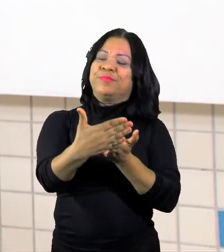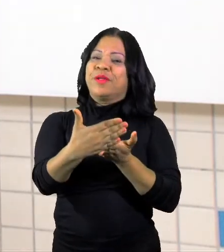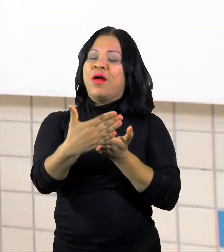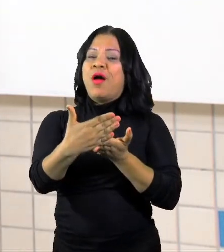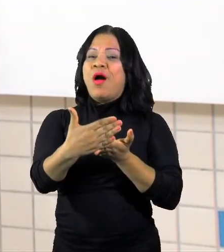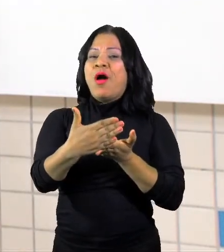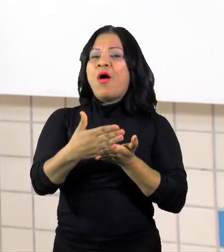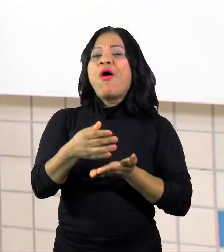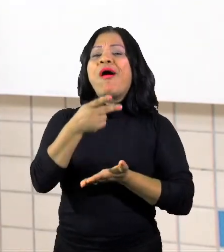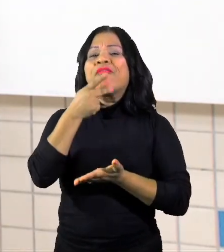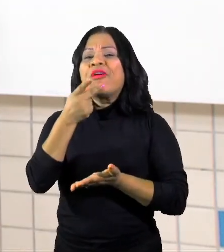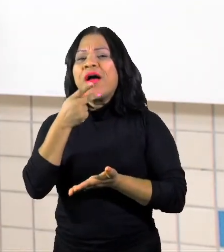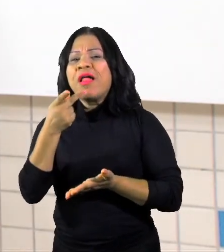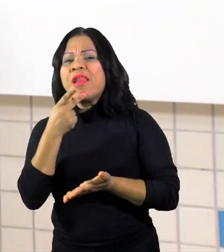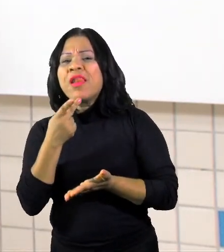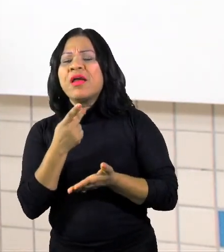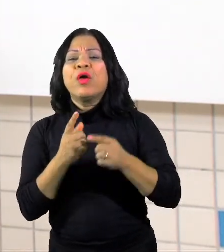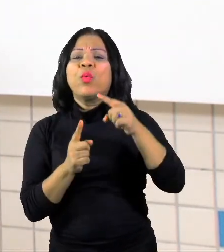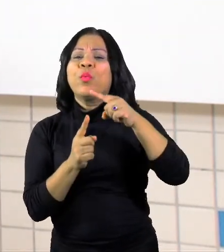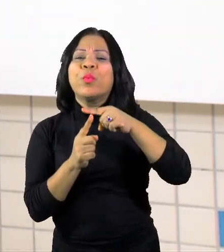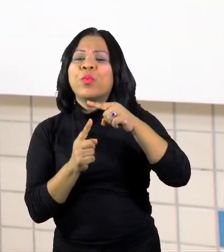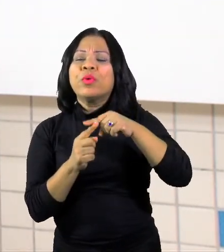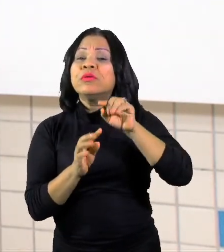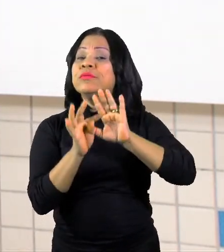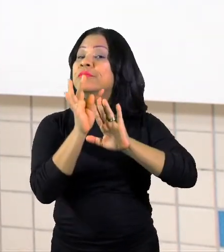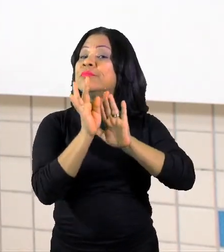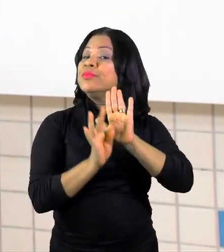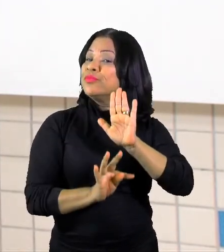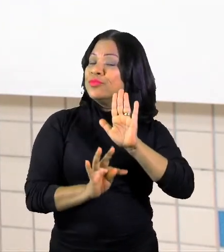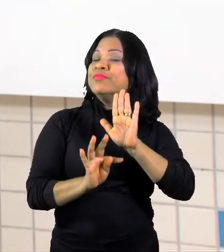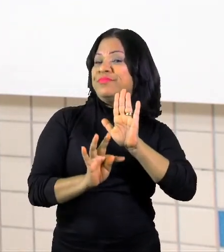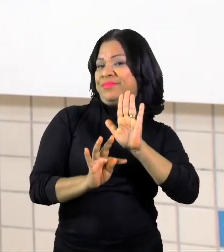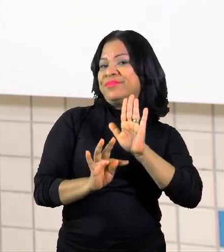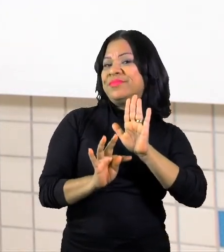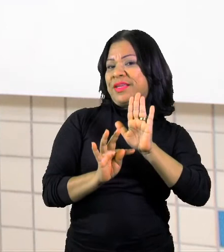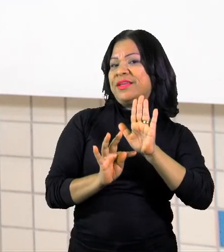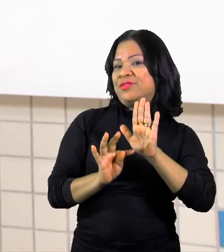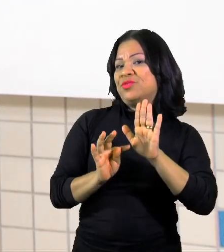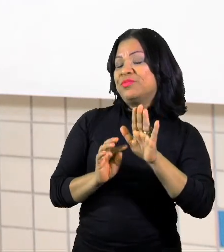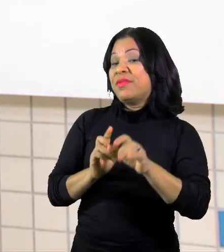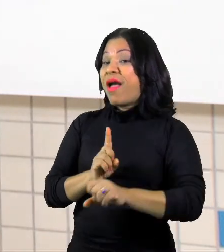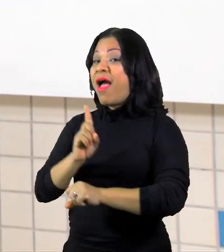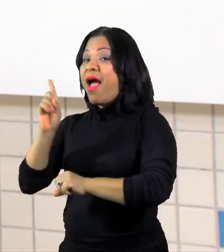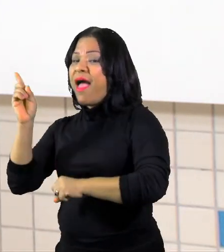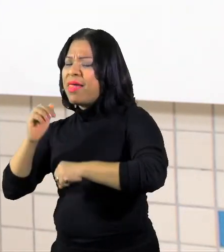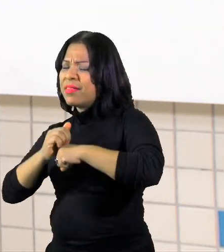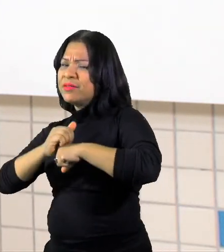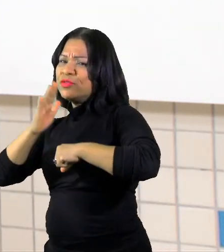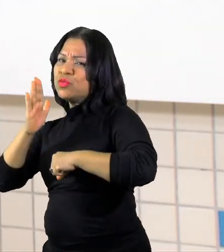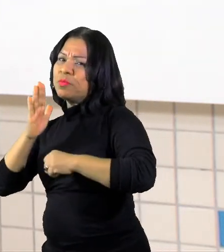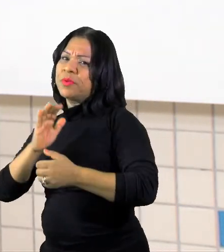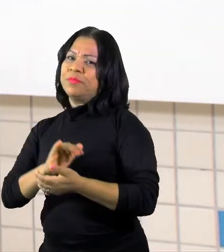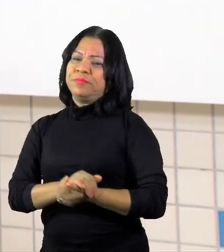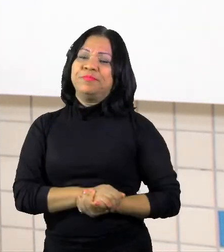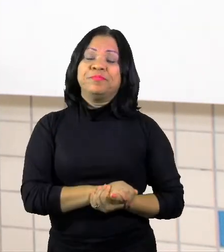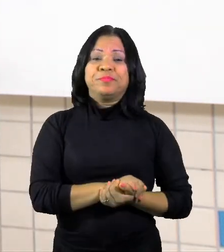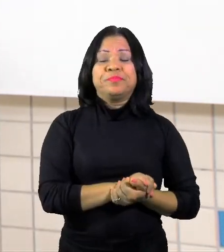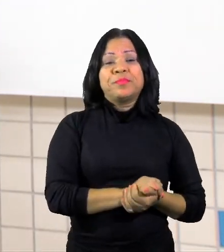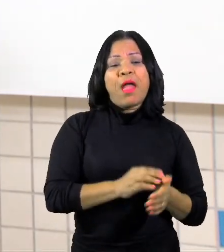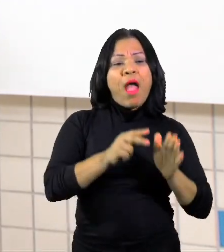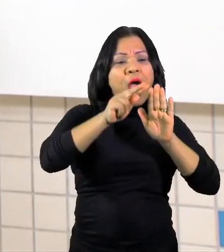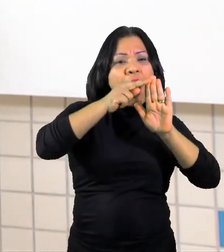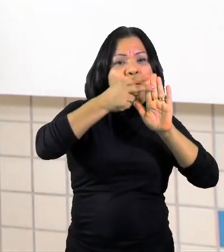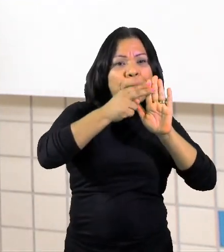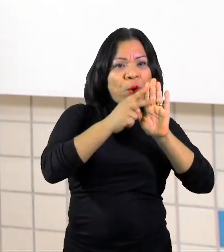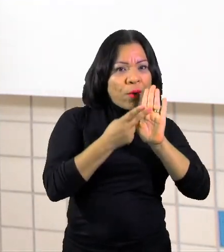que tipo de texto seria esse, o Ela é Super. Ele é um poema? É uma